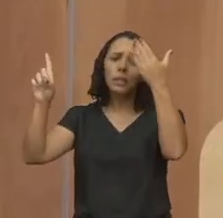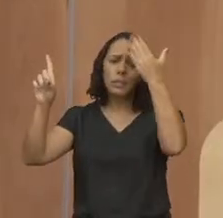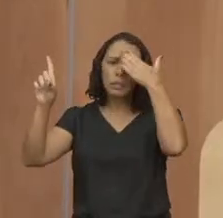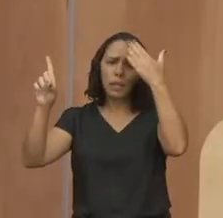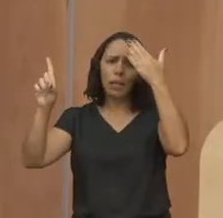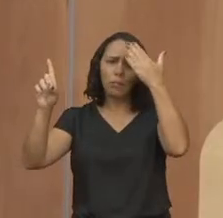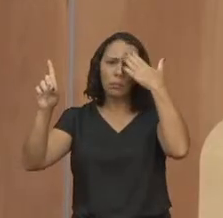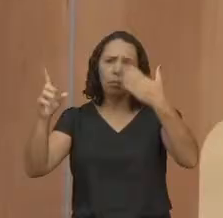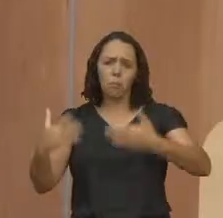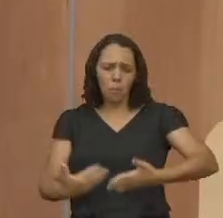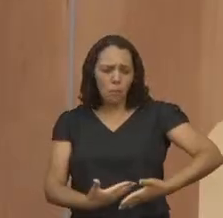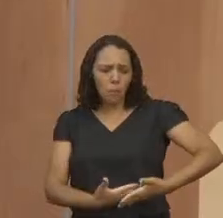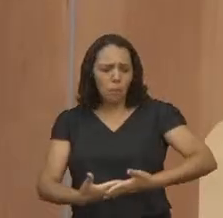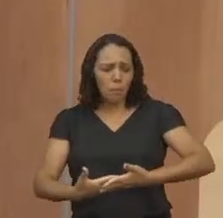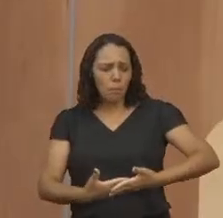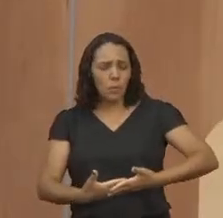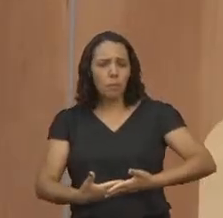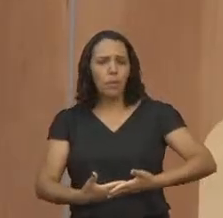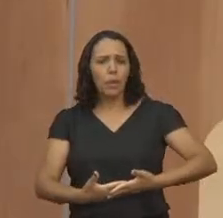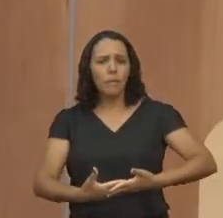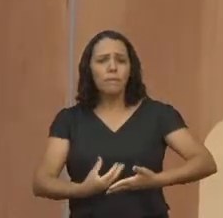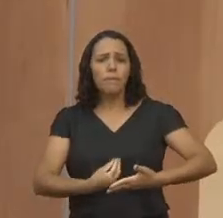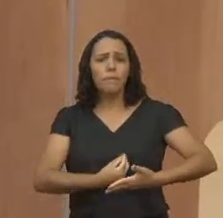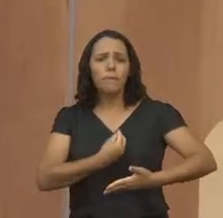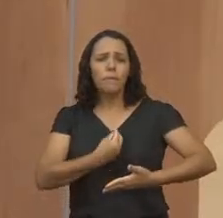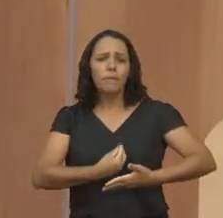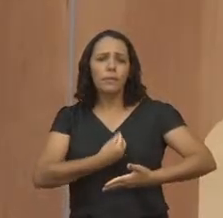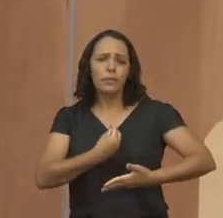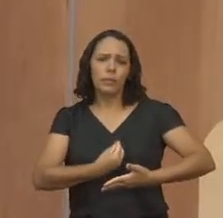que infelizmente por questões naturais